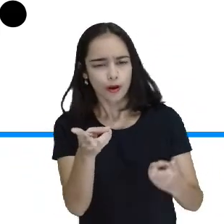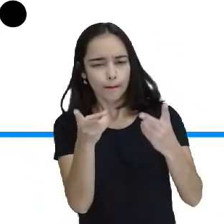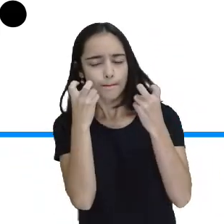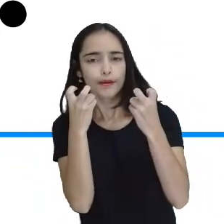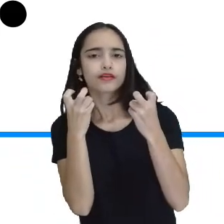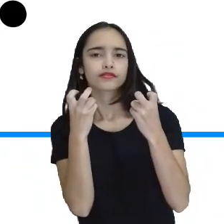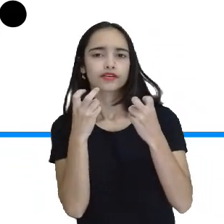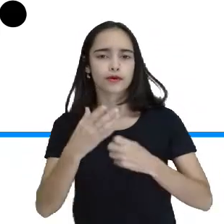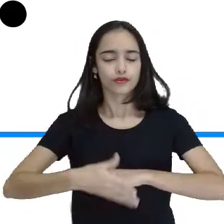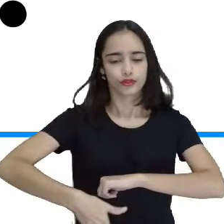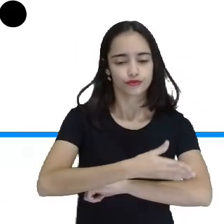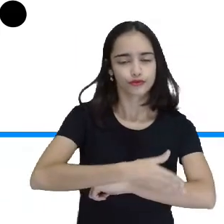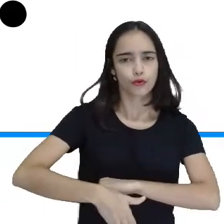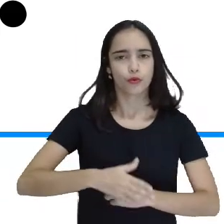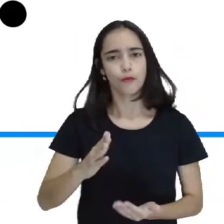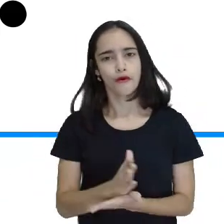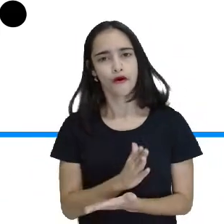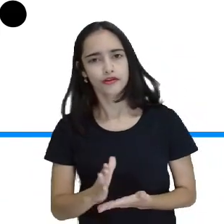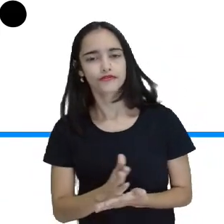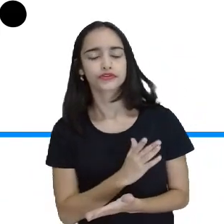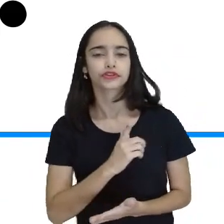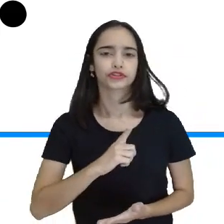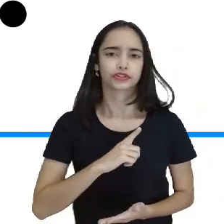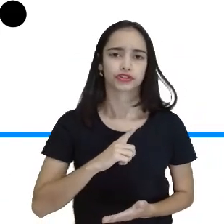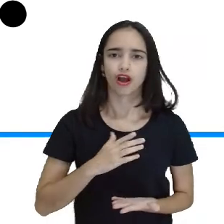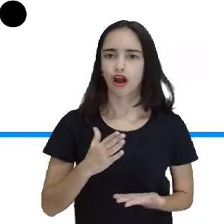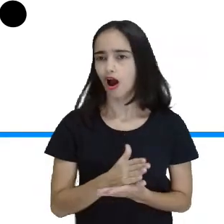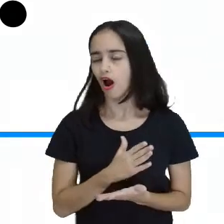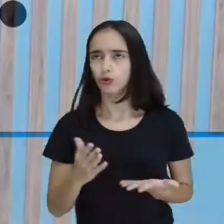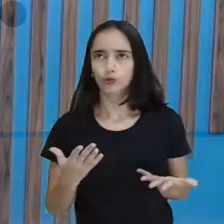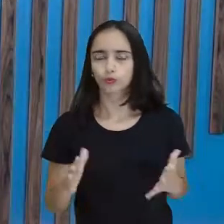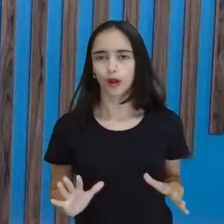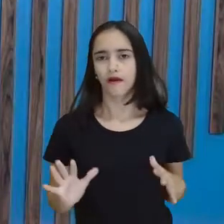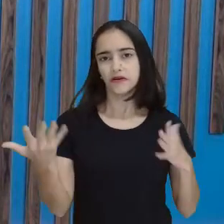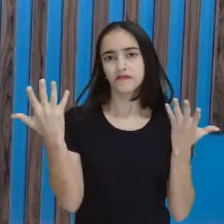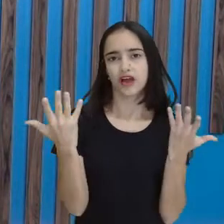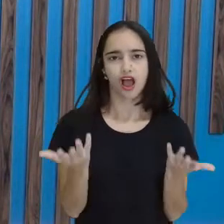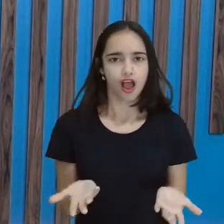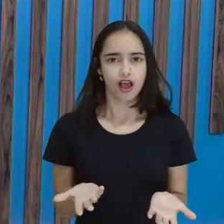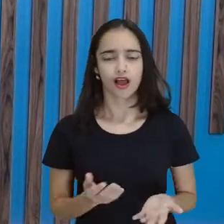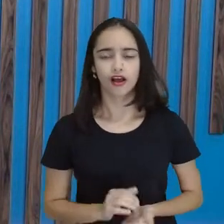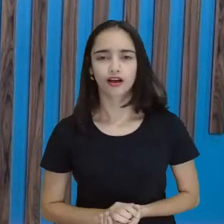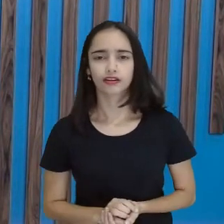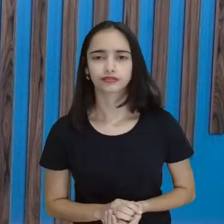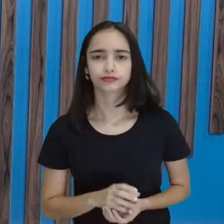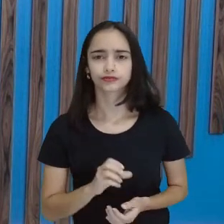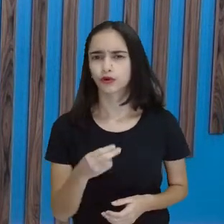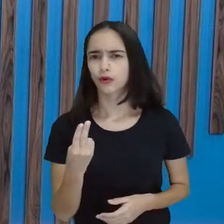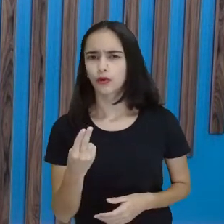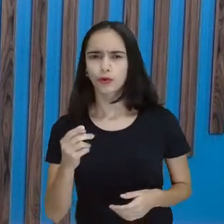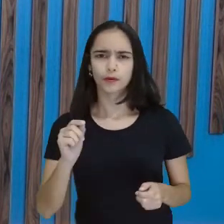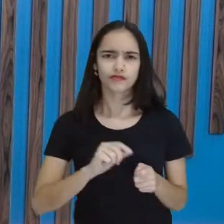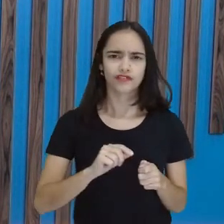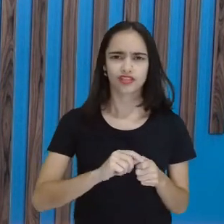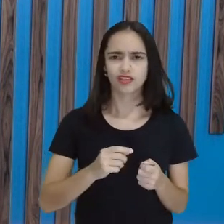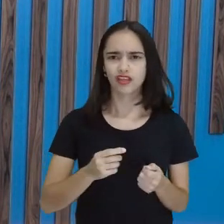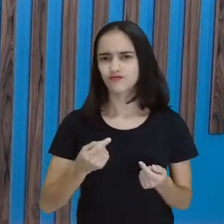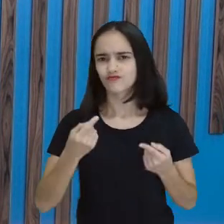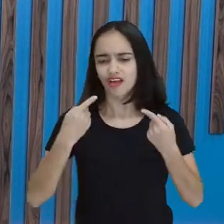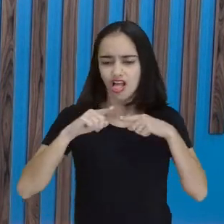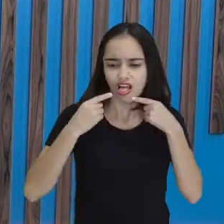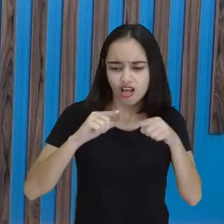E anotar também as dúvidas, aquilo que você não compreendeu, anota e você faz aí perguntas para a sua professora